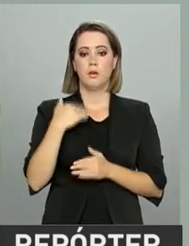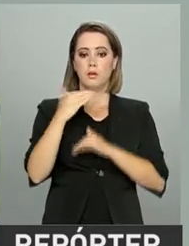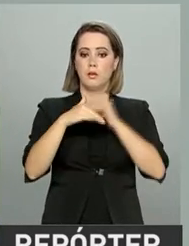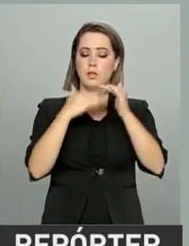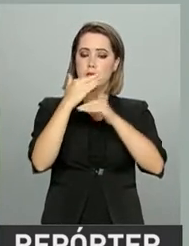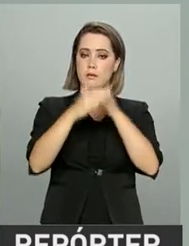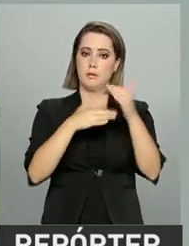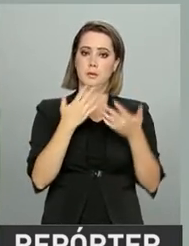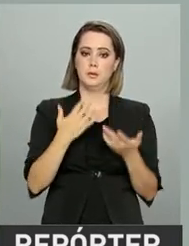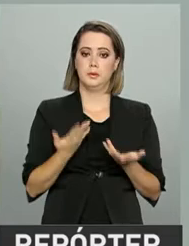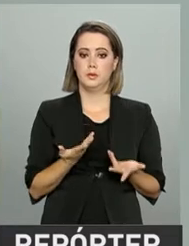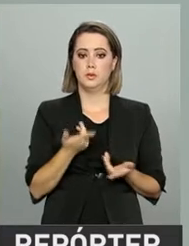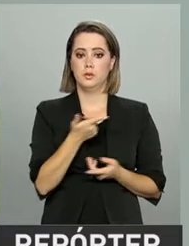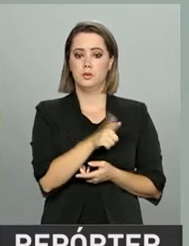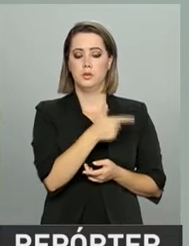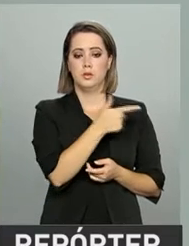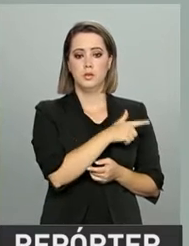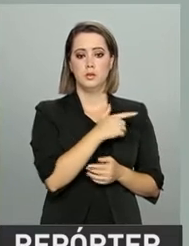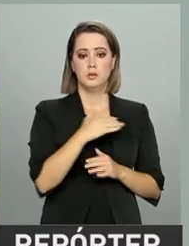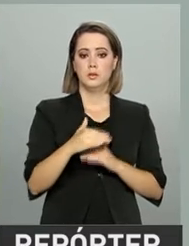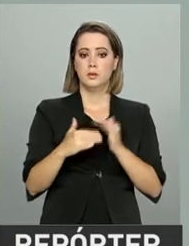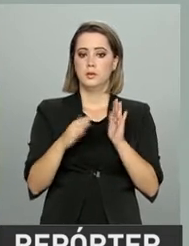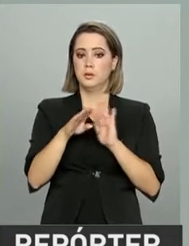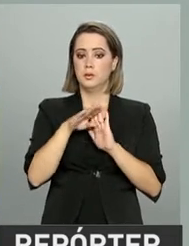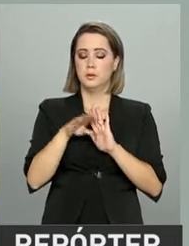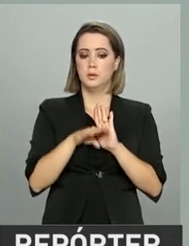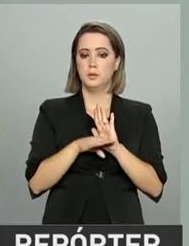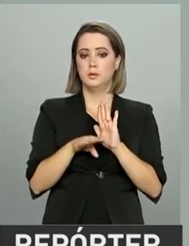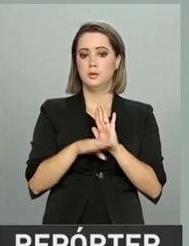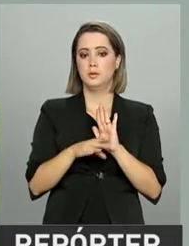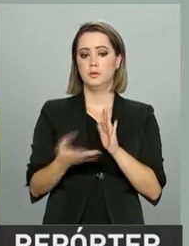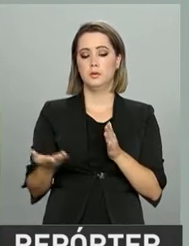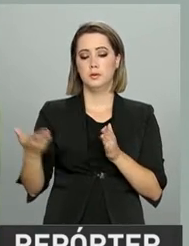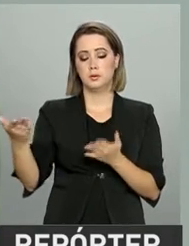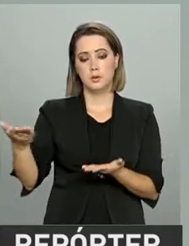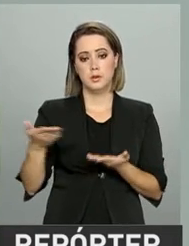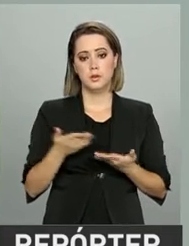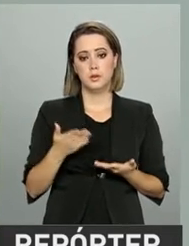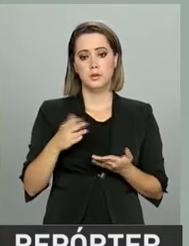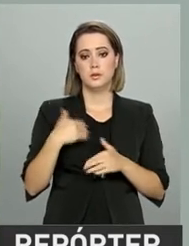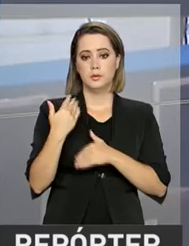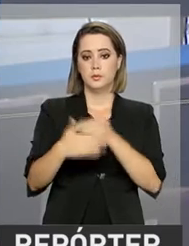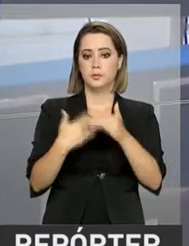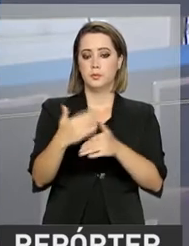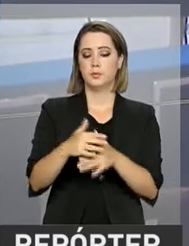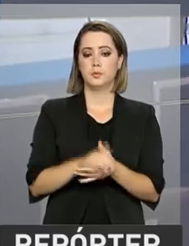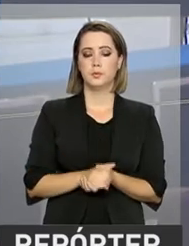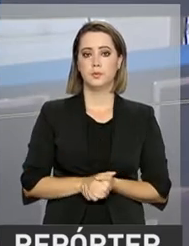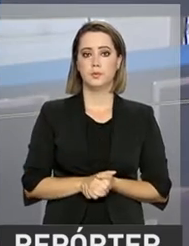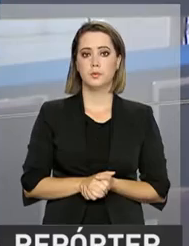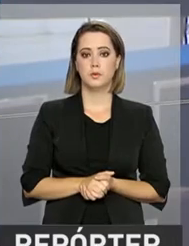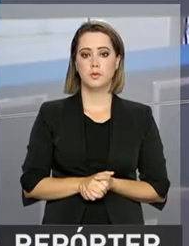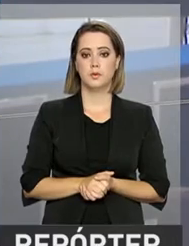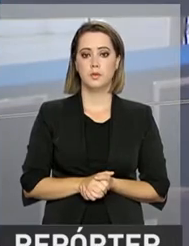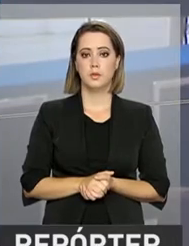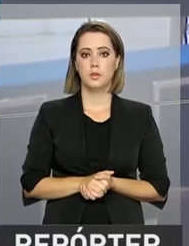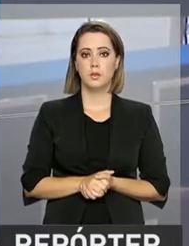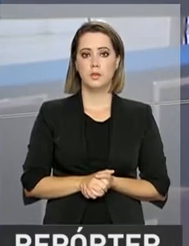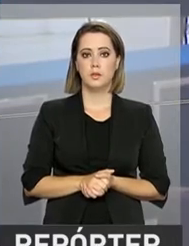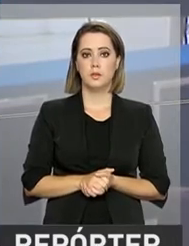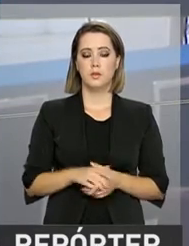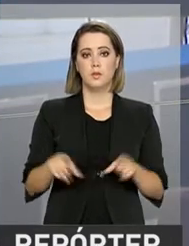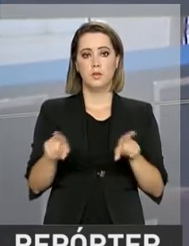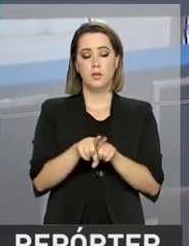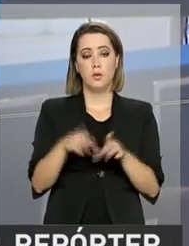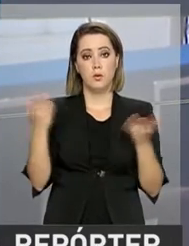em medidas que nem sendo tomadas ao longo do governo no mesmo evento